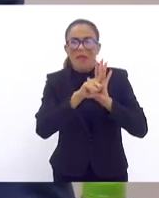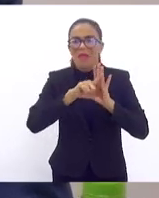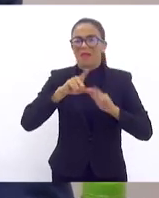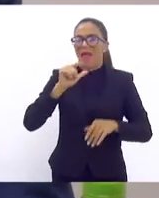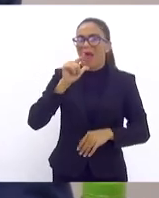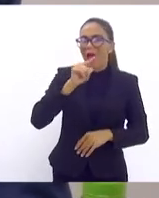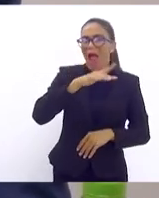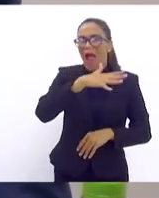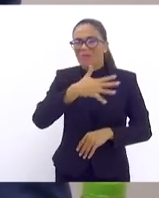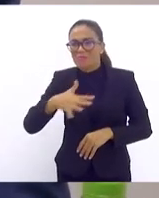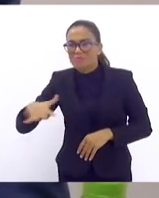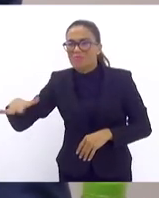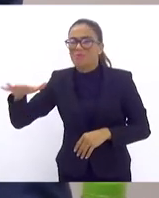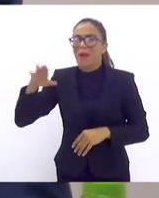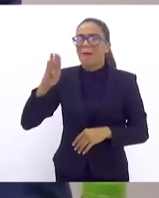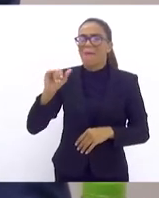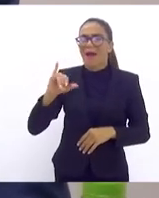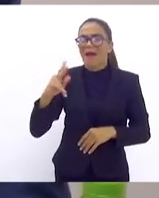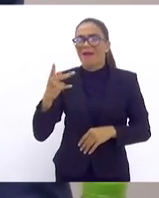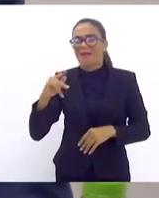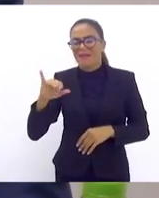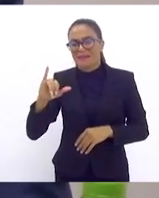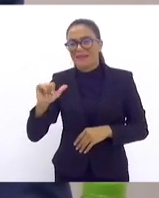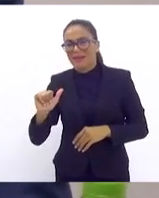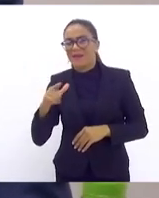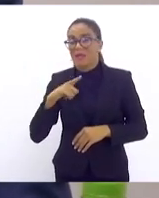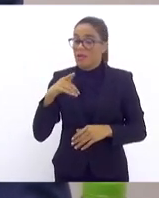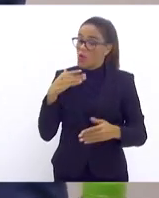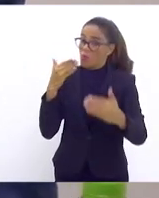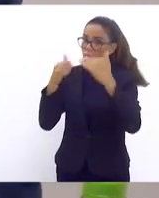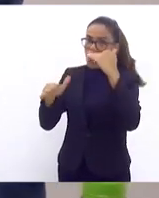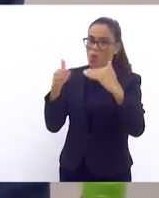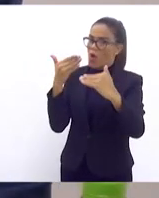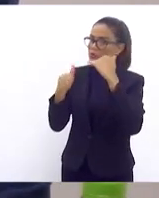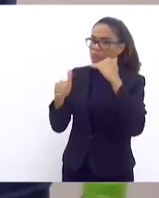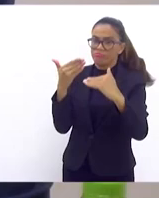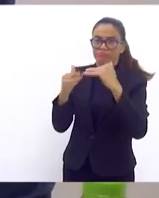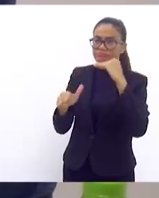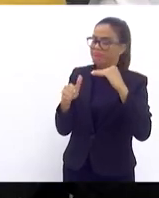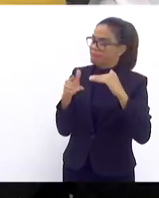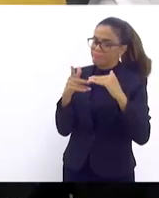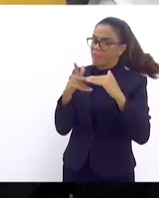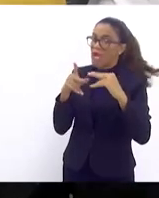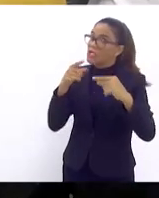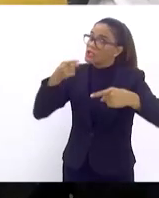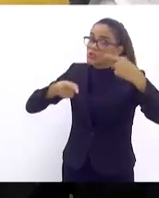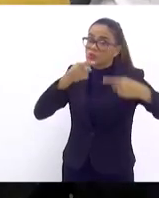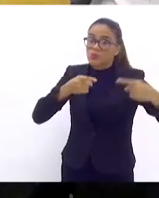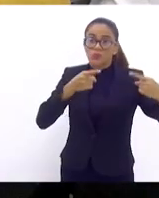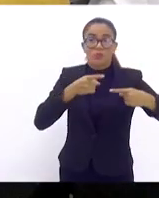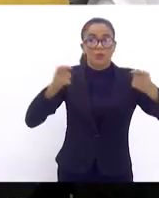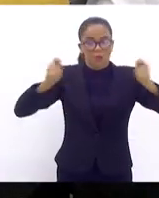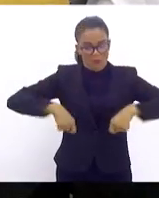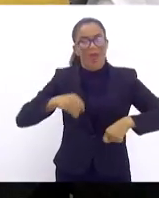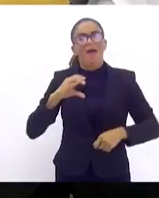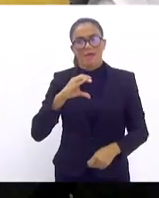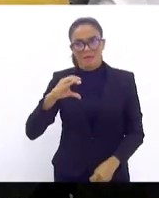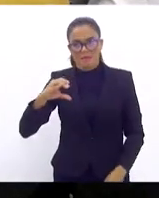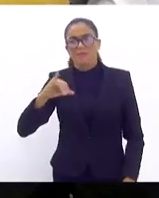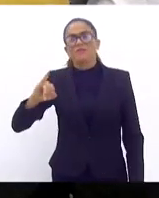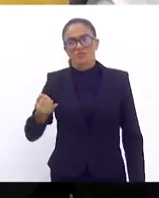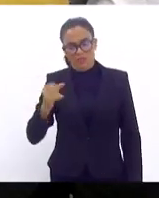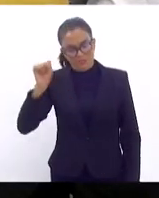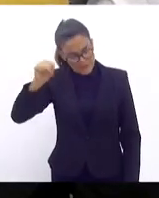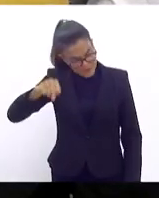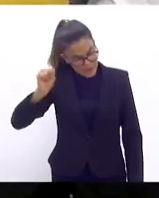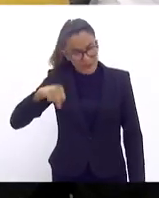água costeira, de água de Bahia... Me permite uma parte, mas discordo de Vossa Excelência. A discussão de competência é a CCJ. Não, sim, perfeito. Mas